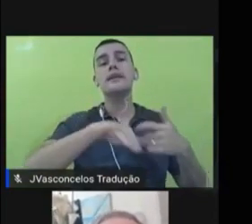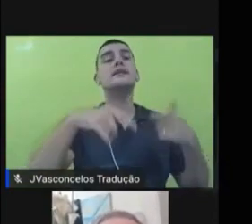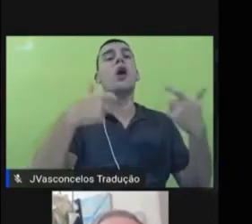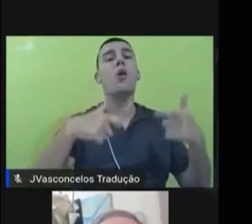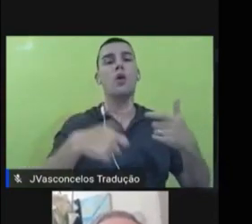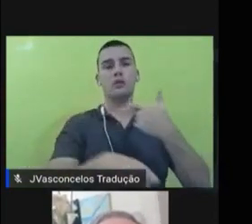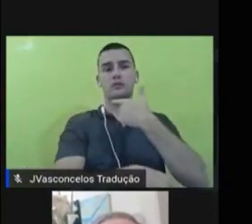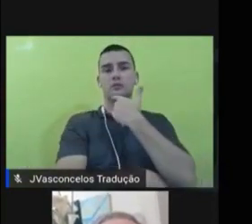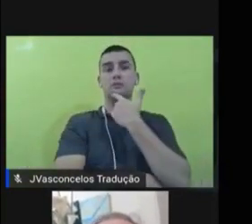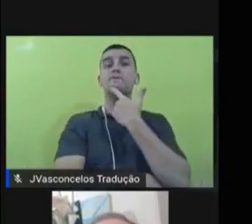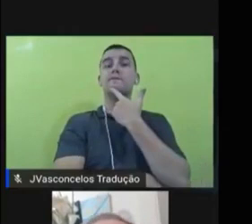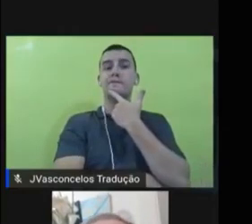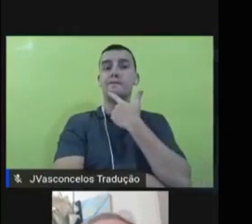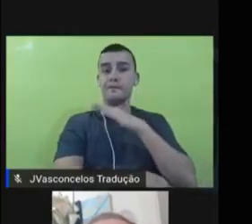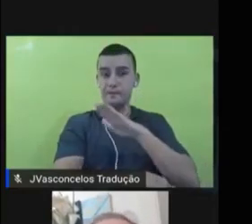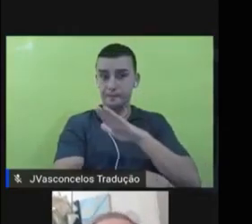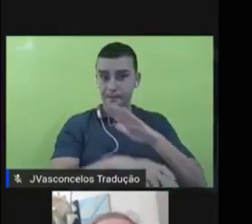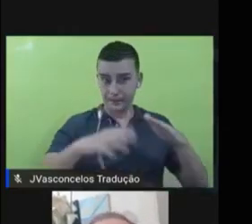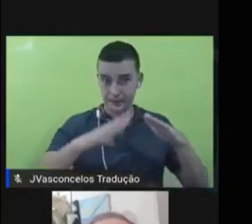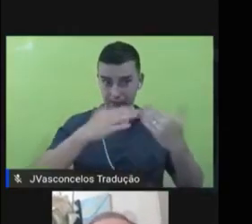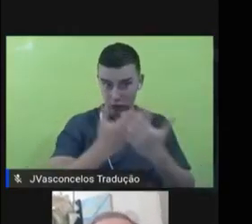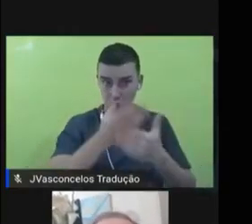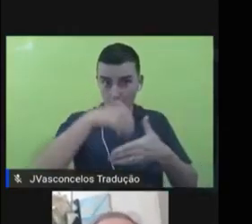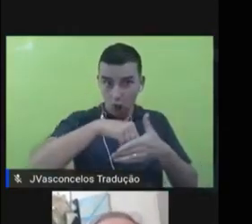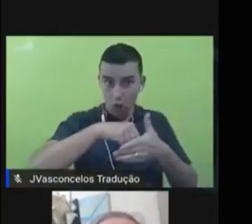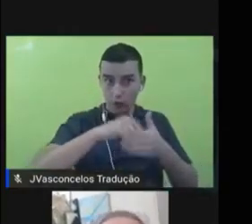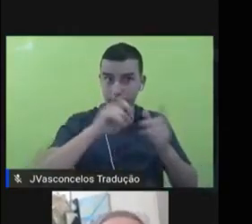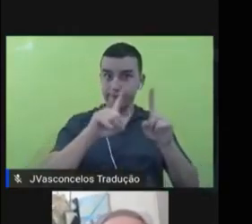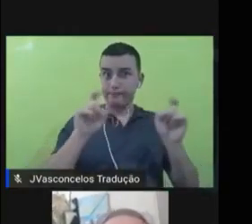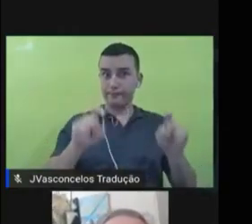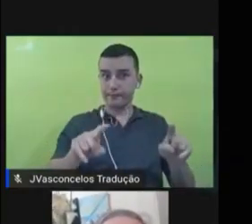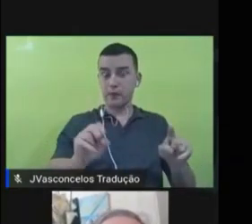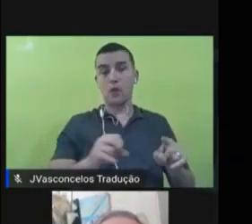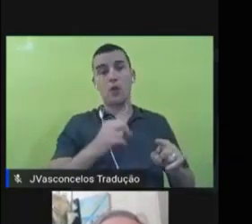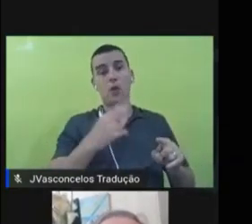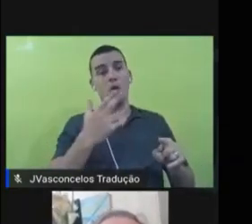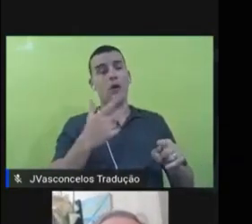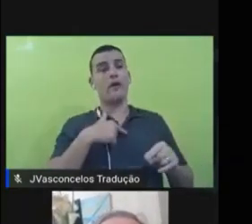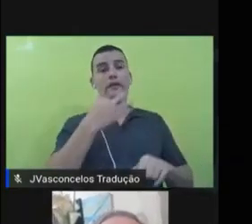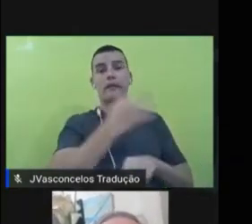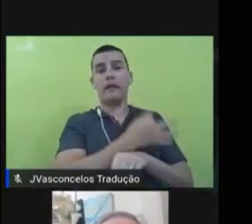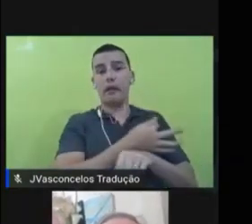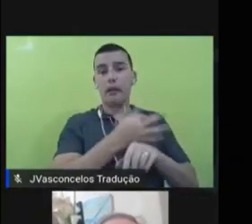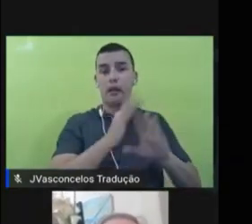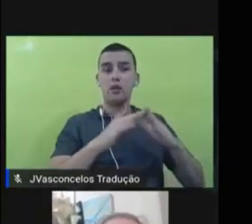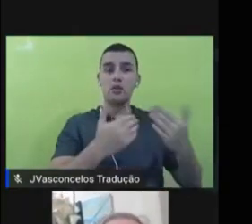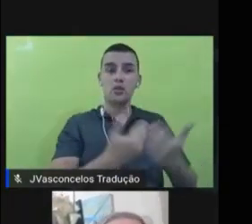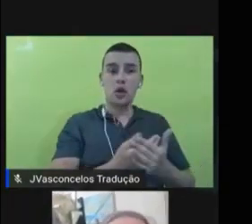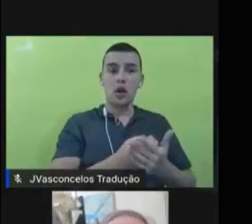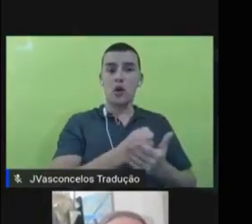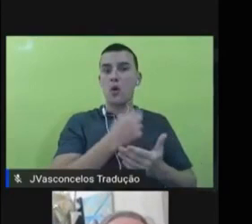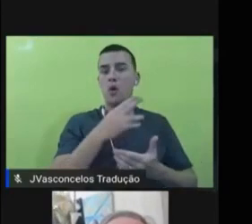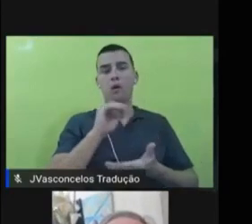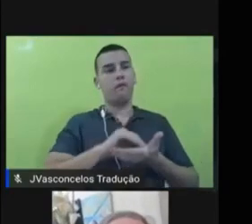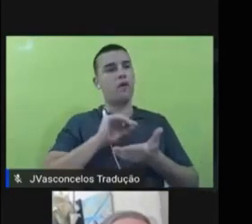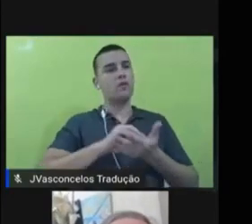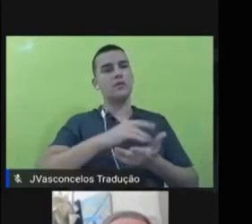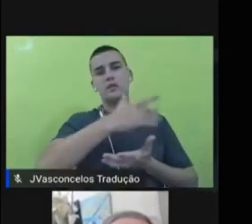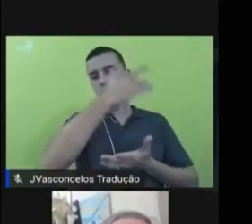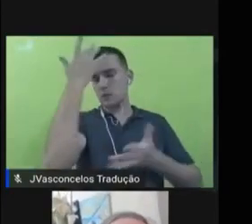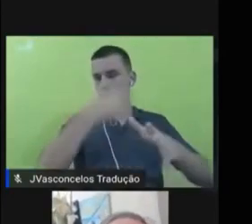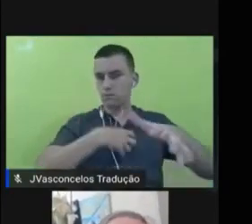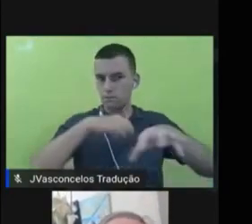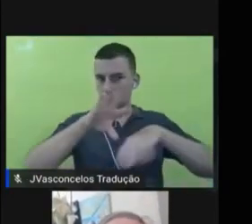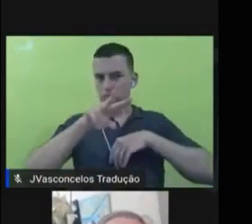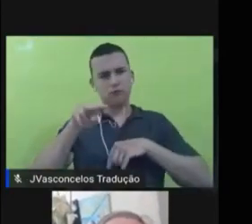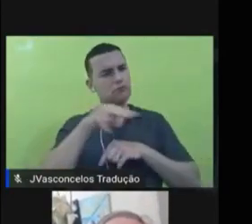estão na escola? Será que elas estão com absenteísmo na escola e muitas vezes ainda por não ter um olhar específico sobre essa criança,